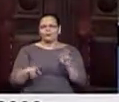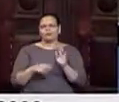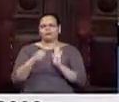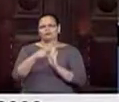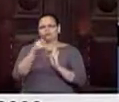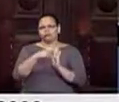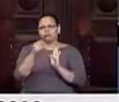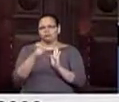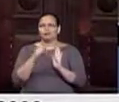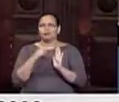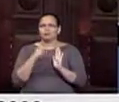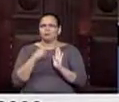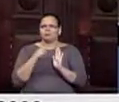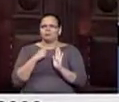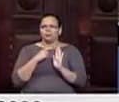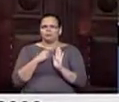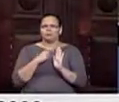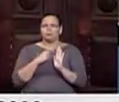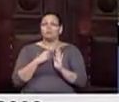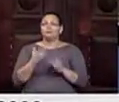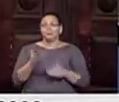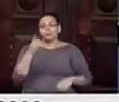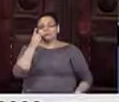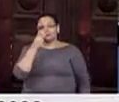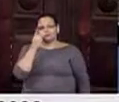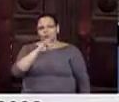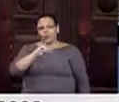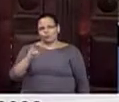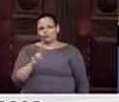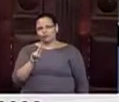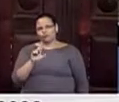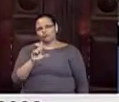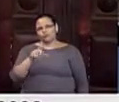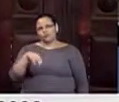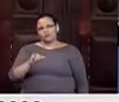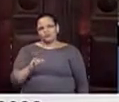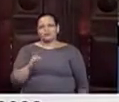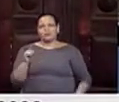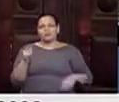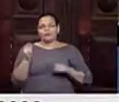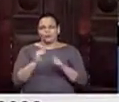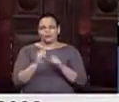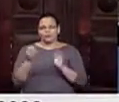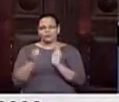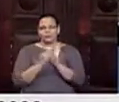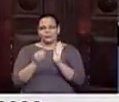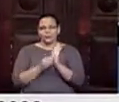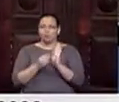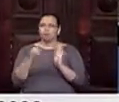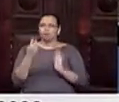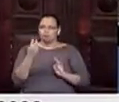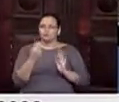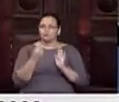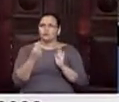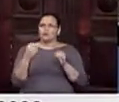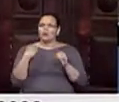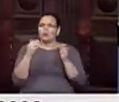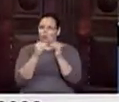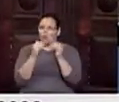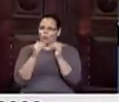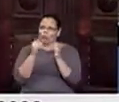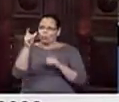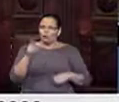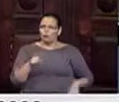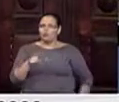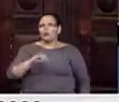têm problemas o deputado fez duas emendas eu concordei com as emendas do deputado